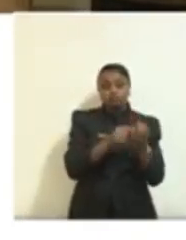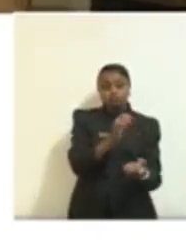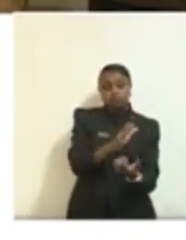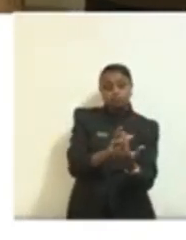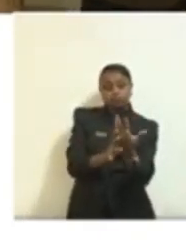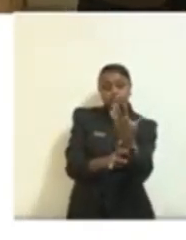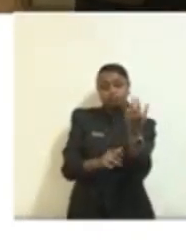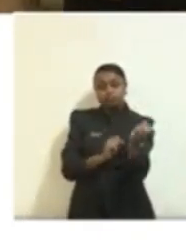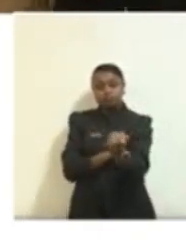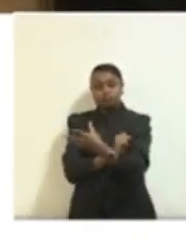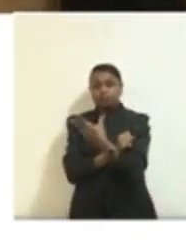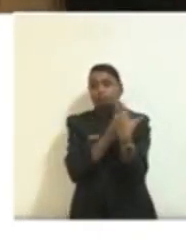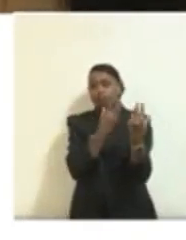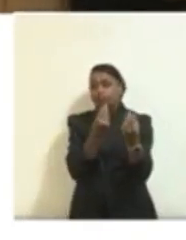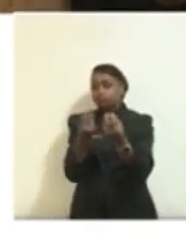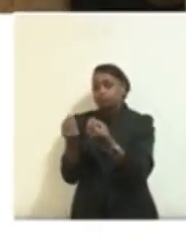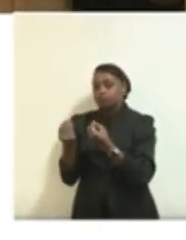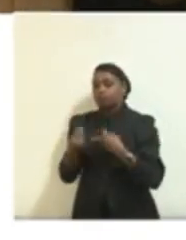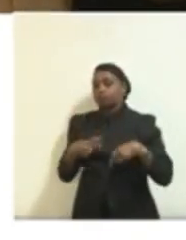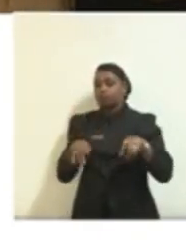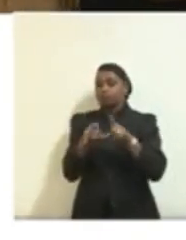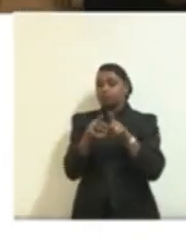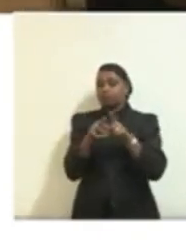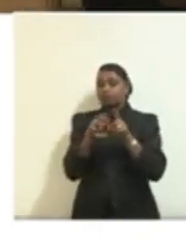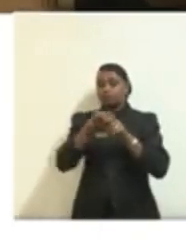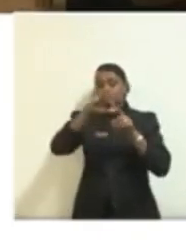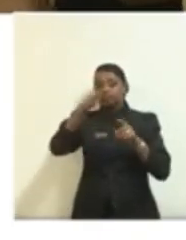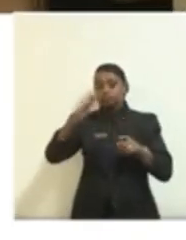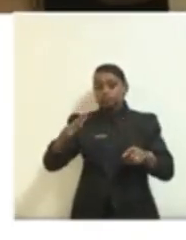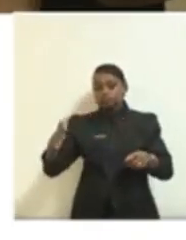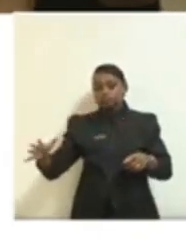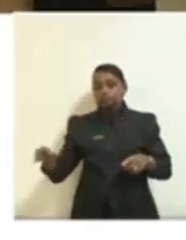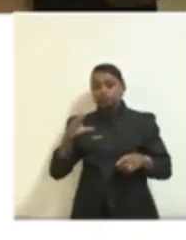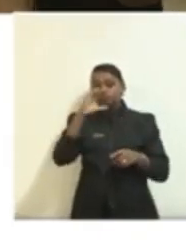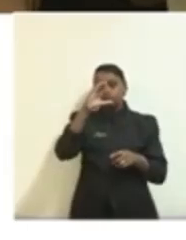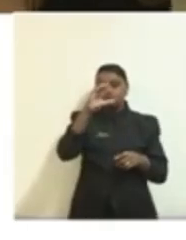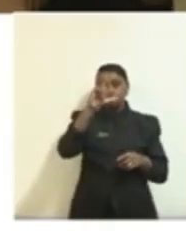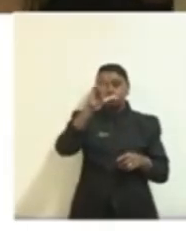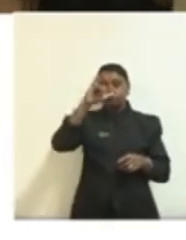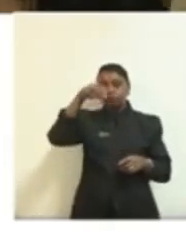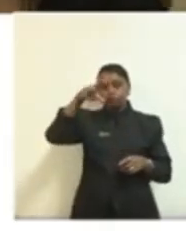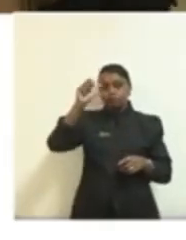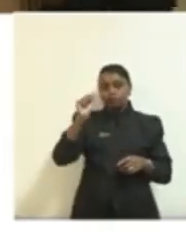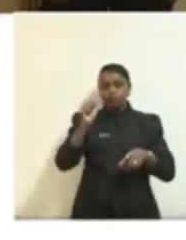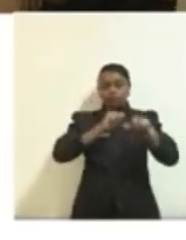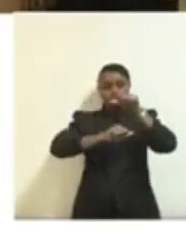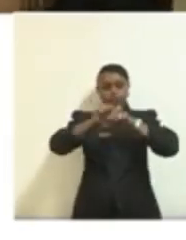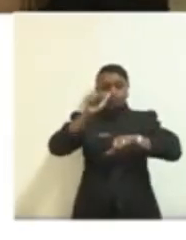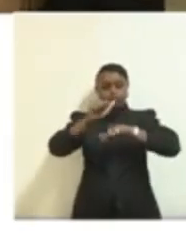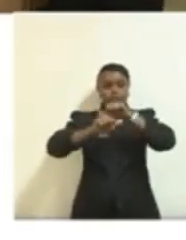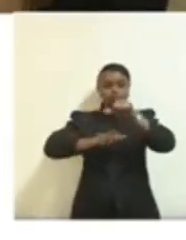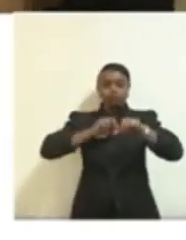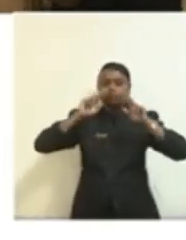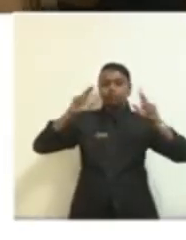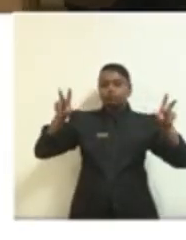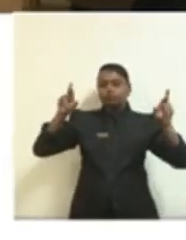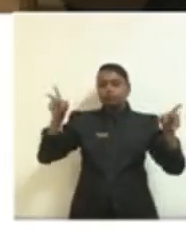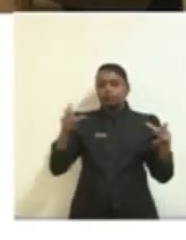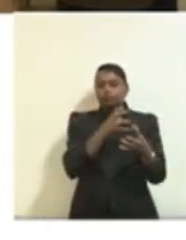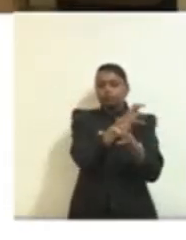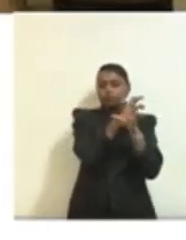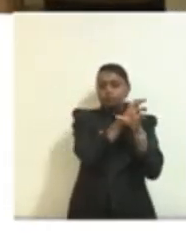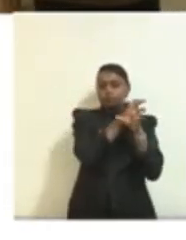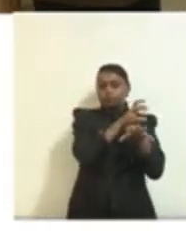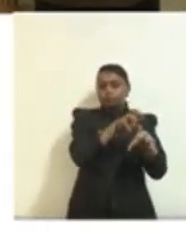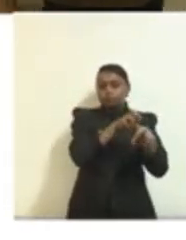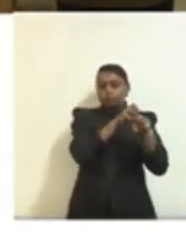primária. E também temos a série climática, identificamos períodos de anomalias, tanto de chuva como de seca, num